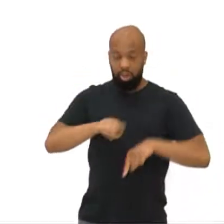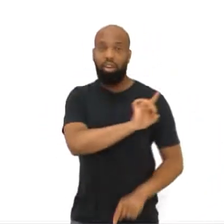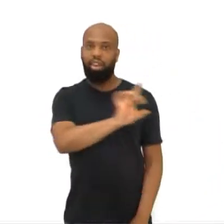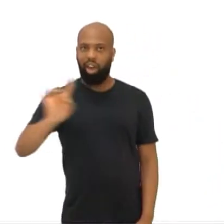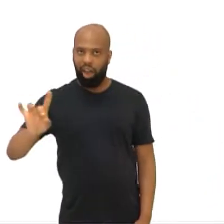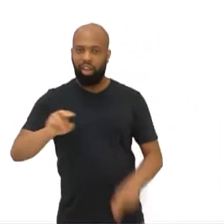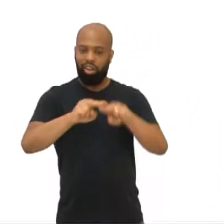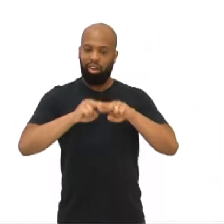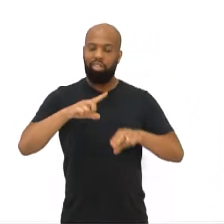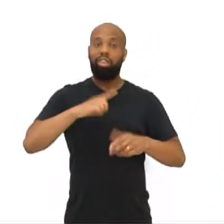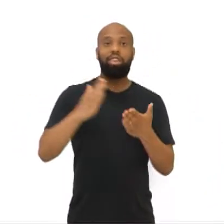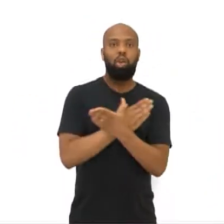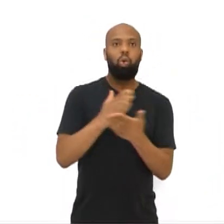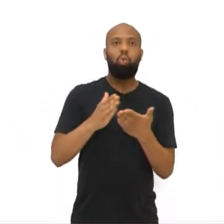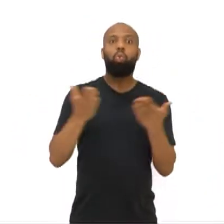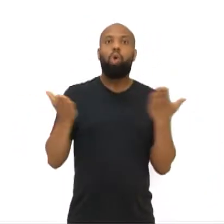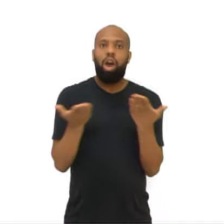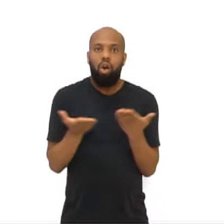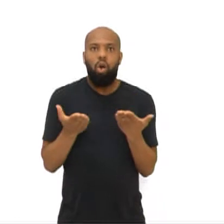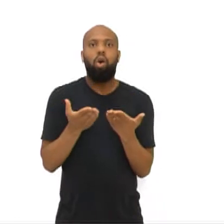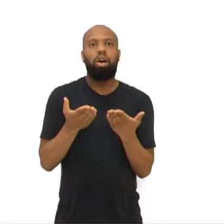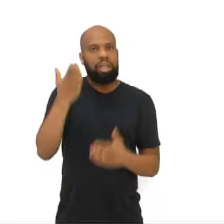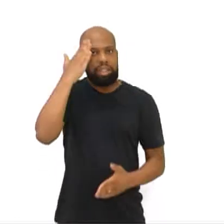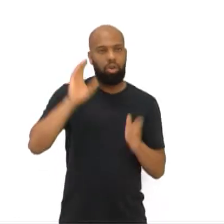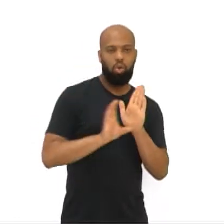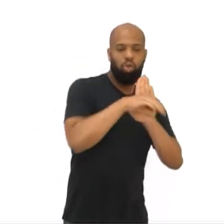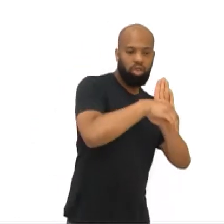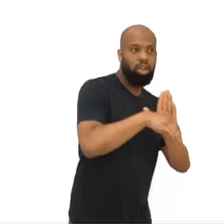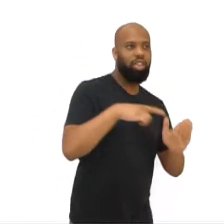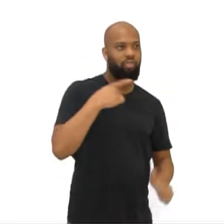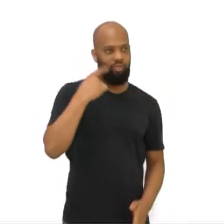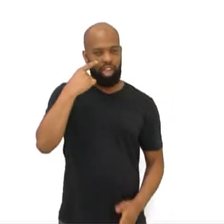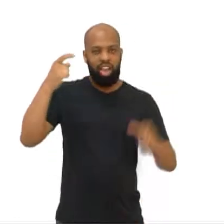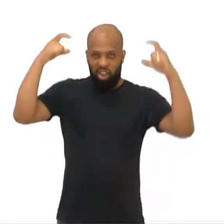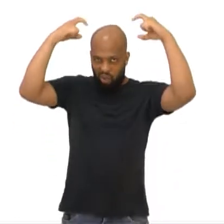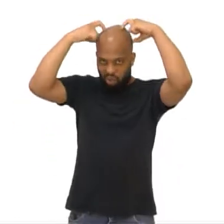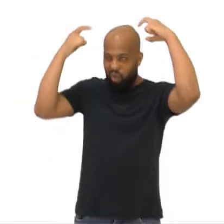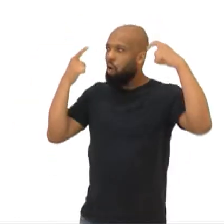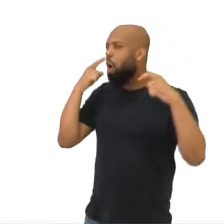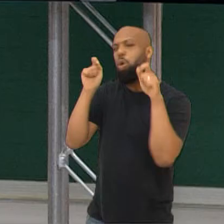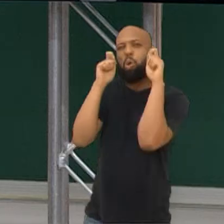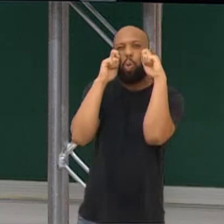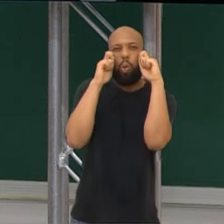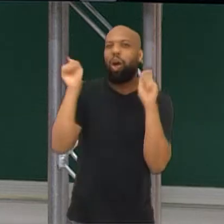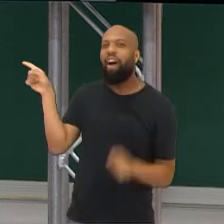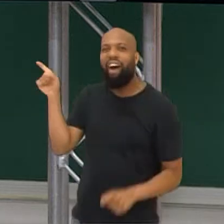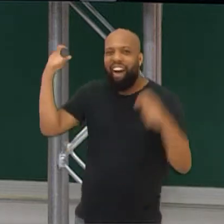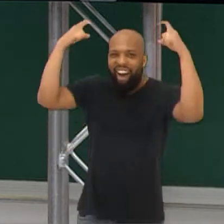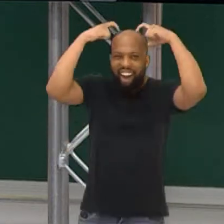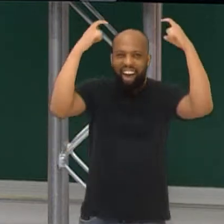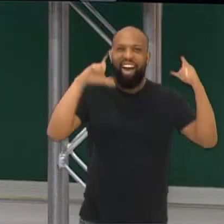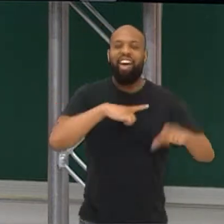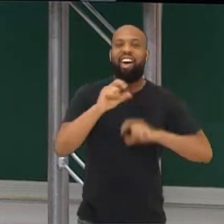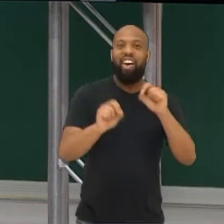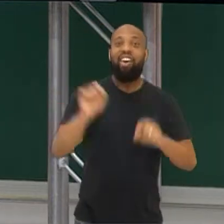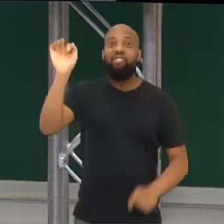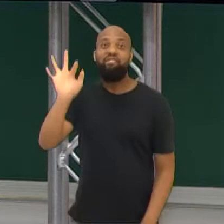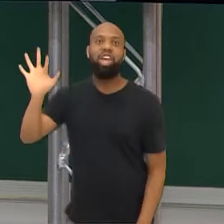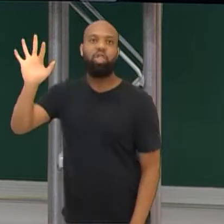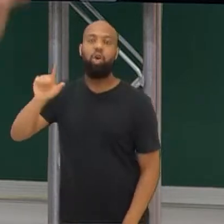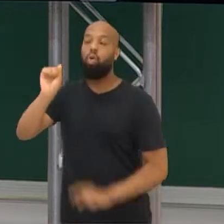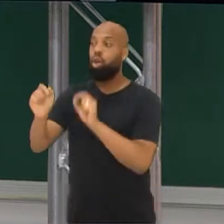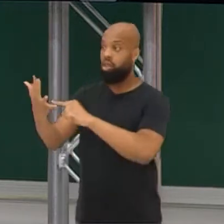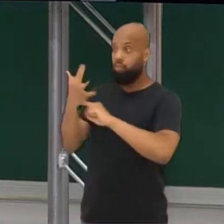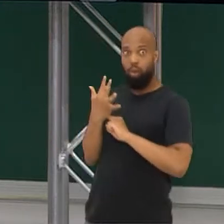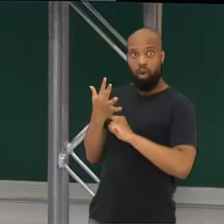precisa definir alguns conceitos. Então, a primeira coisa aqui, esse ursinho tão fofinho aqui, ó, né? Esse ursinho guti-guti aqui. Fenômeno, aquilo que